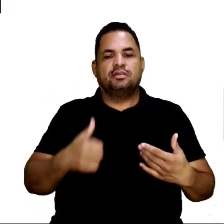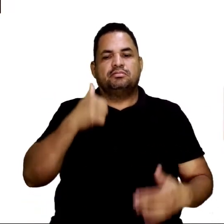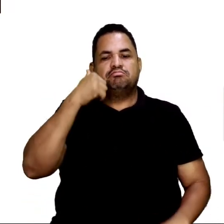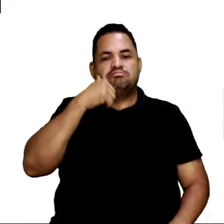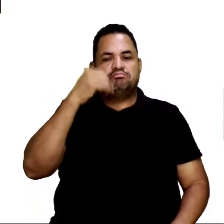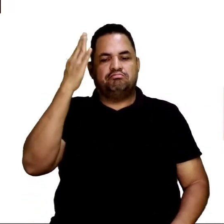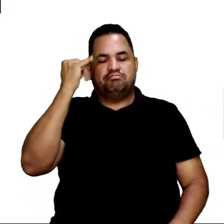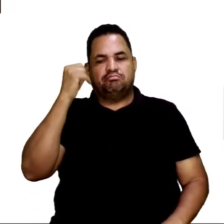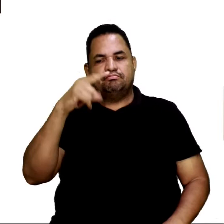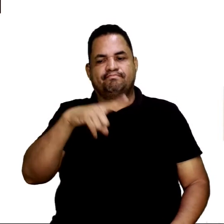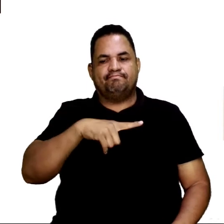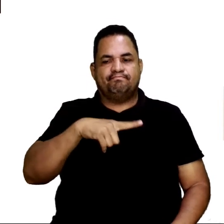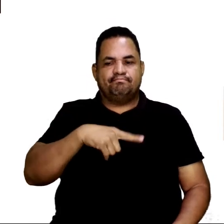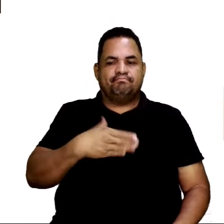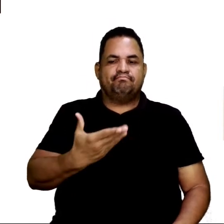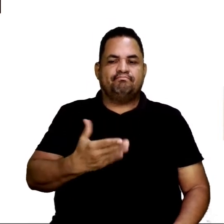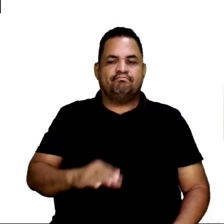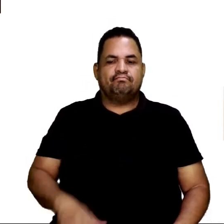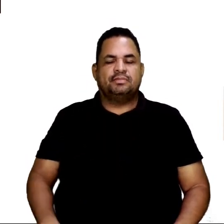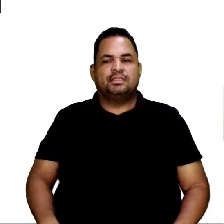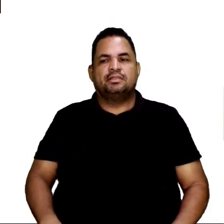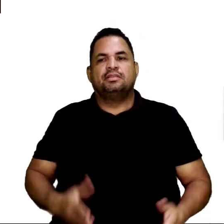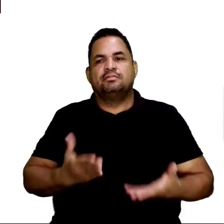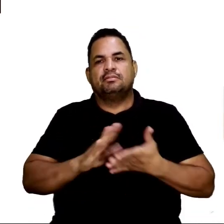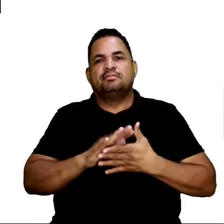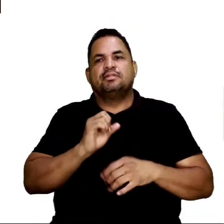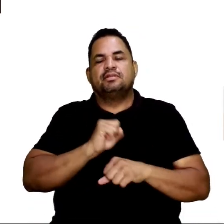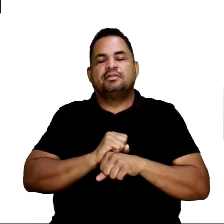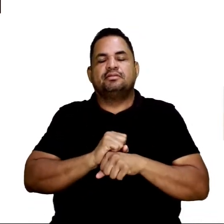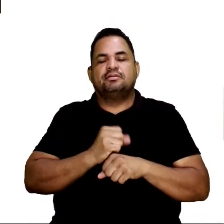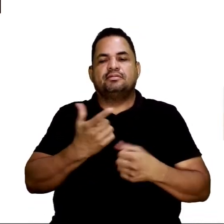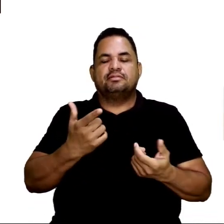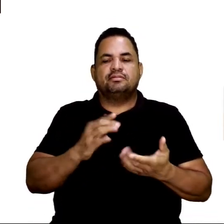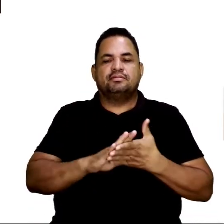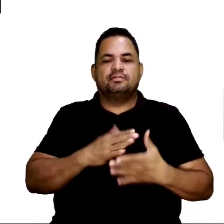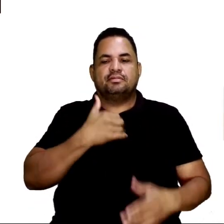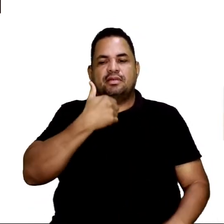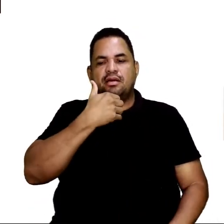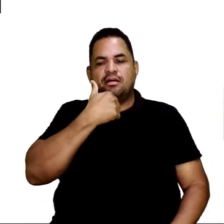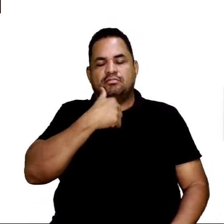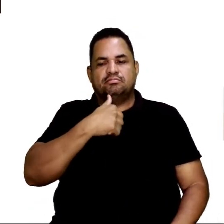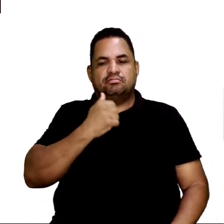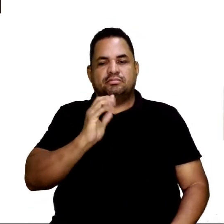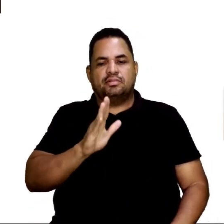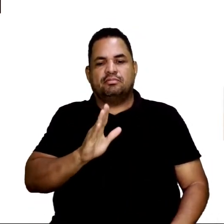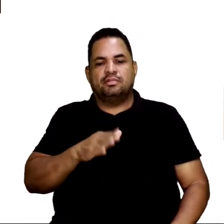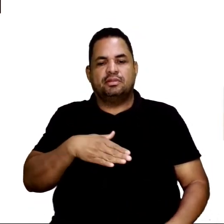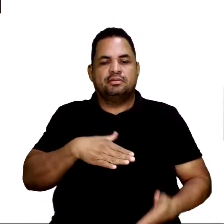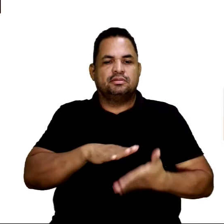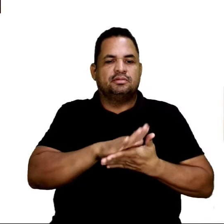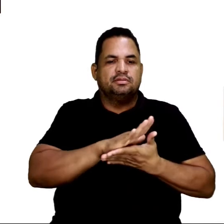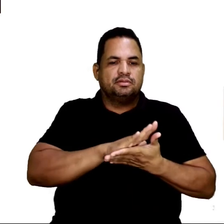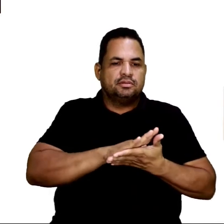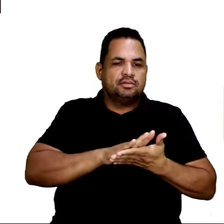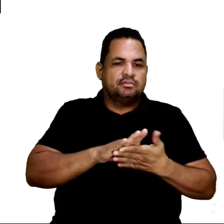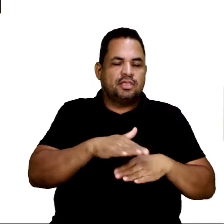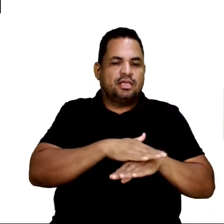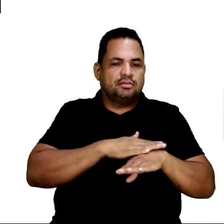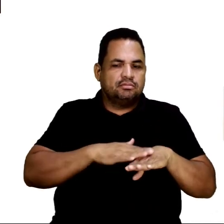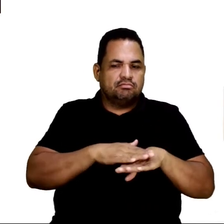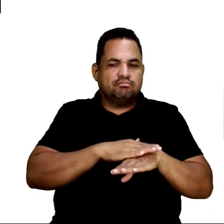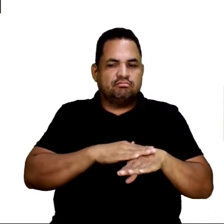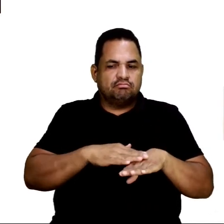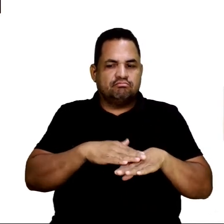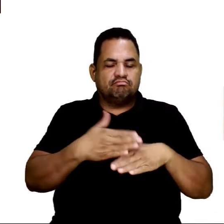essa gestação, essa criança é esperada, desejada, a mãe já passa, né, a conversar com esse novo ser com